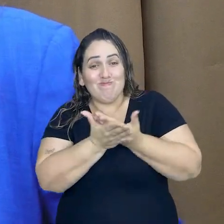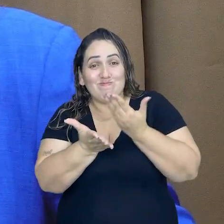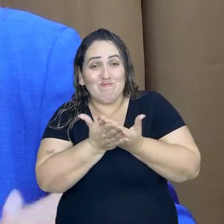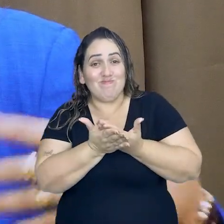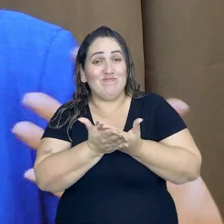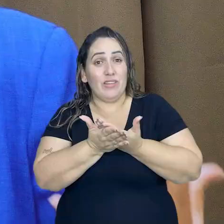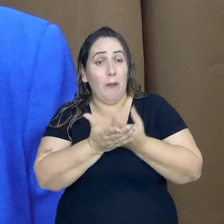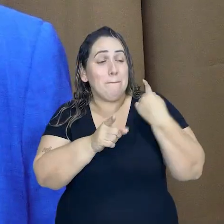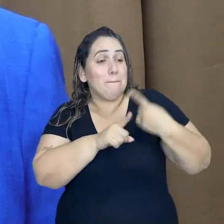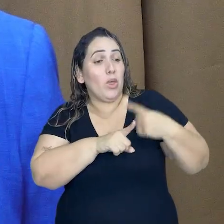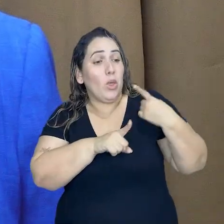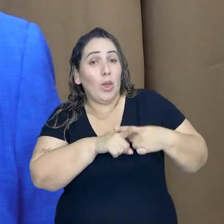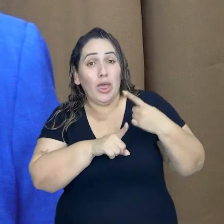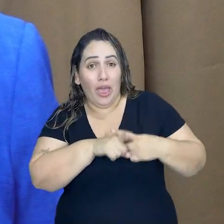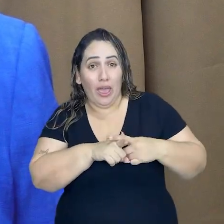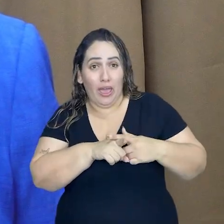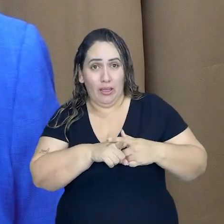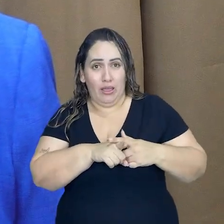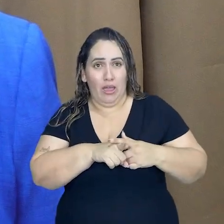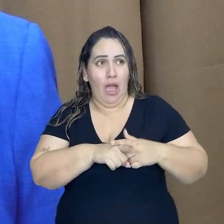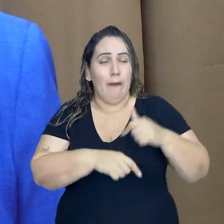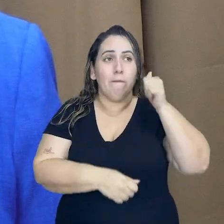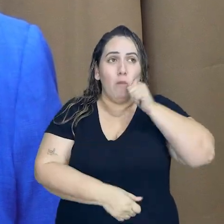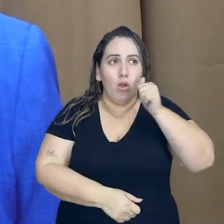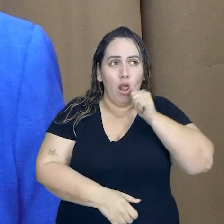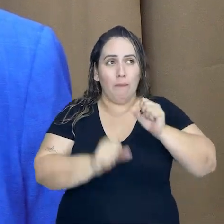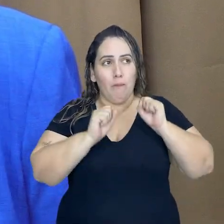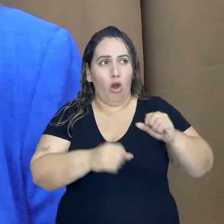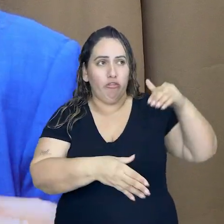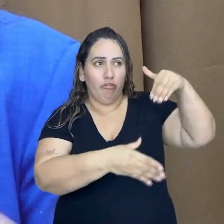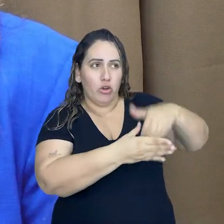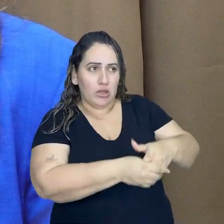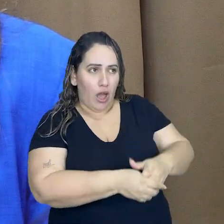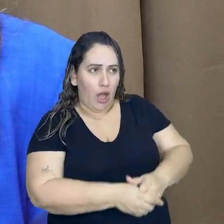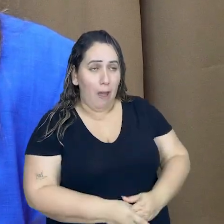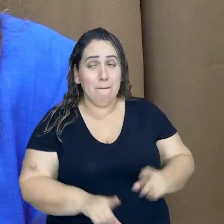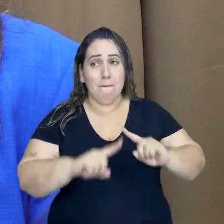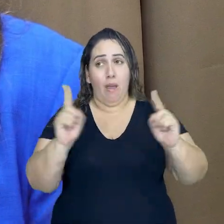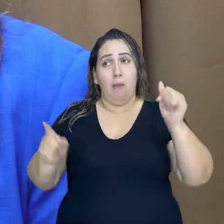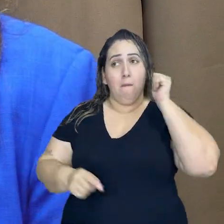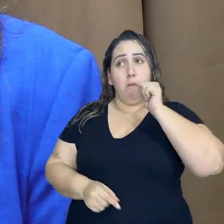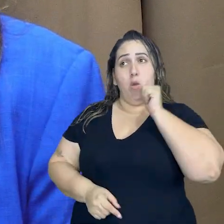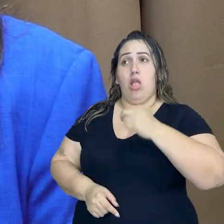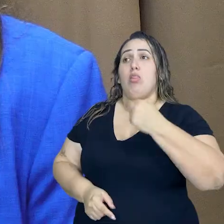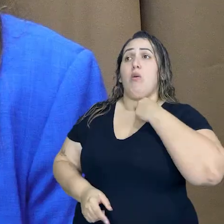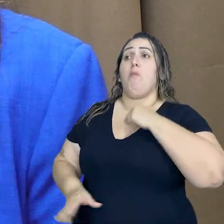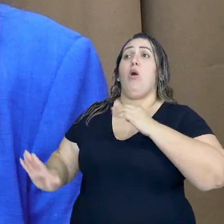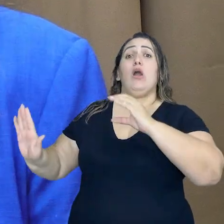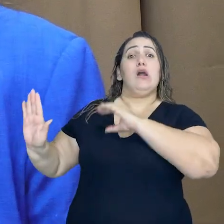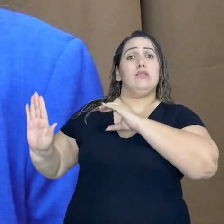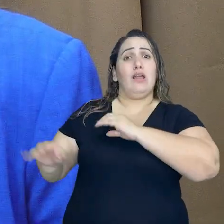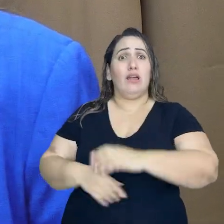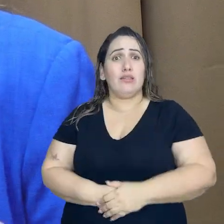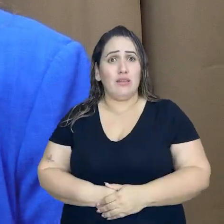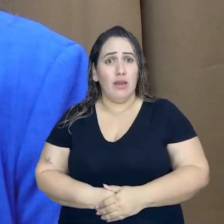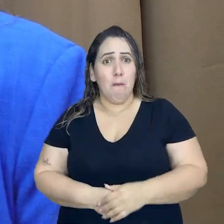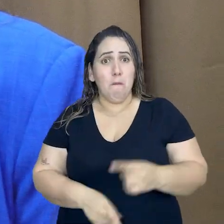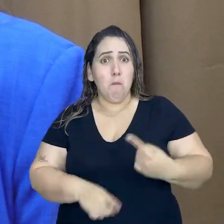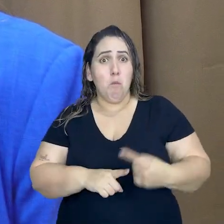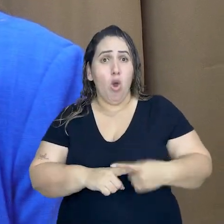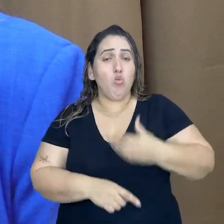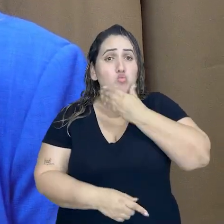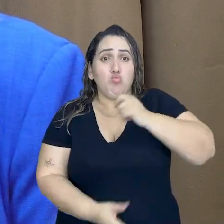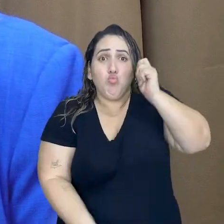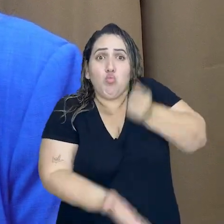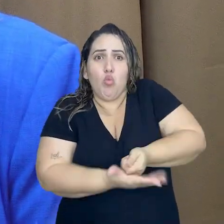onde começou tudo, em 1927. Né? Sim. Que é maravilhoso. Então, assim, nós temos que fazer